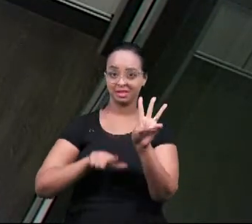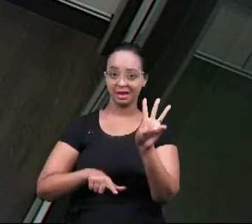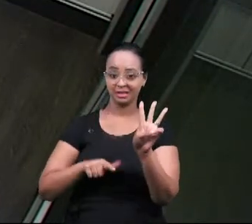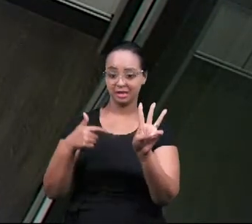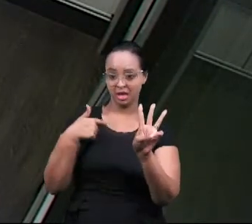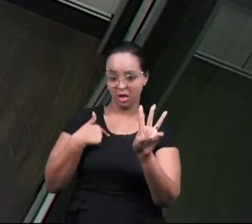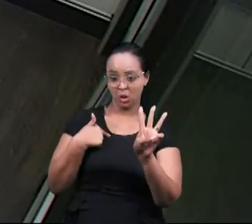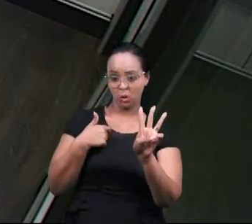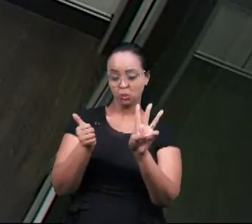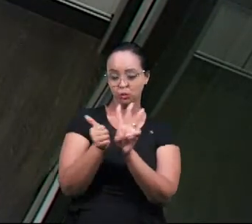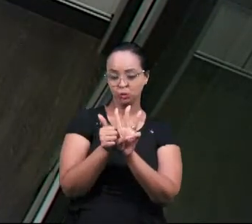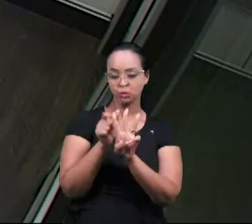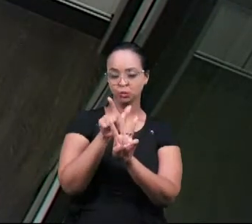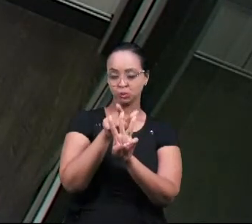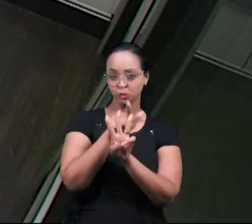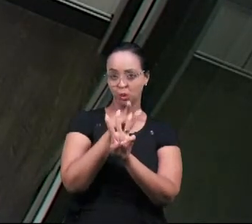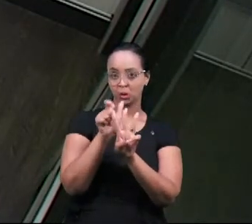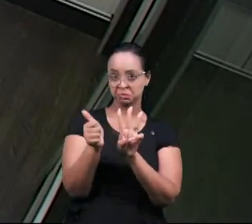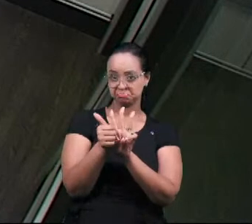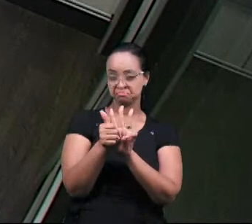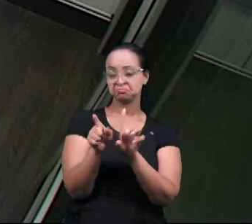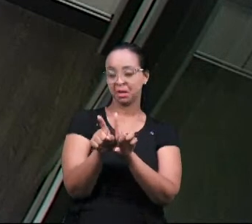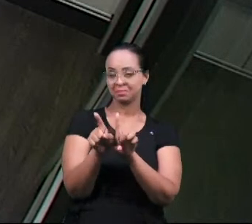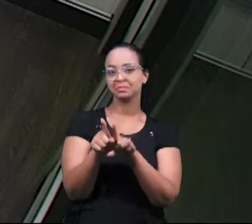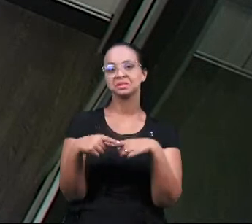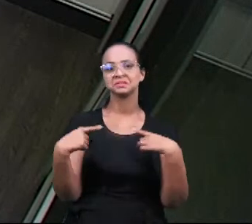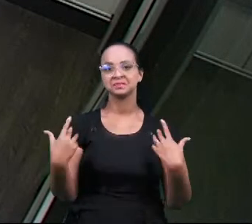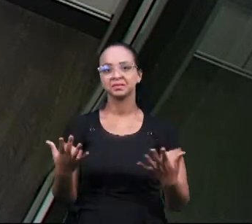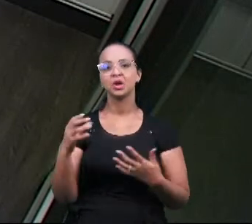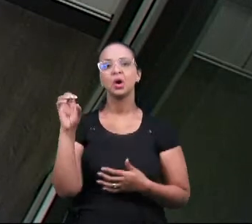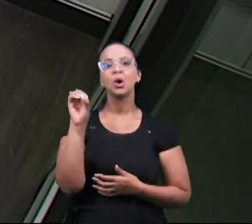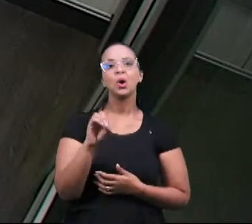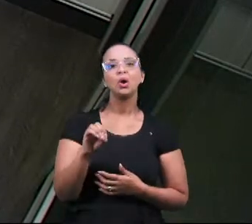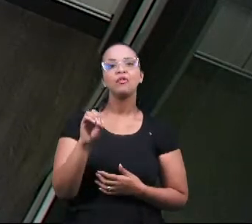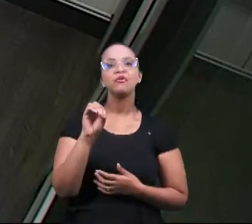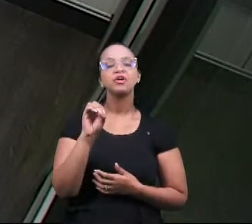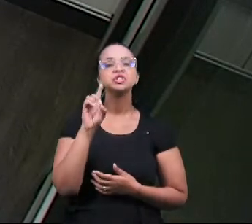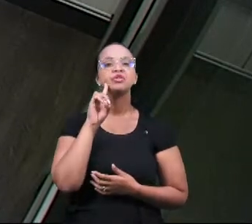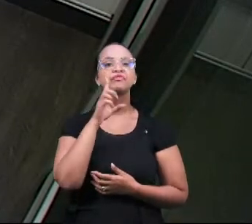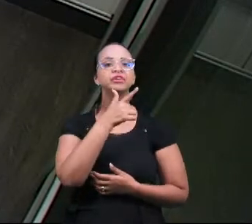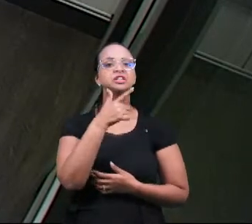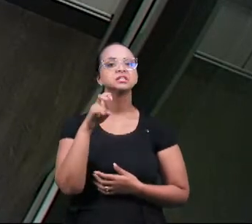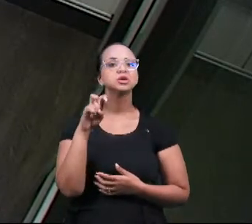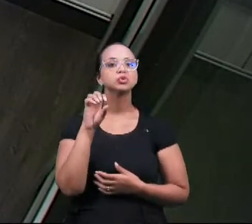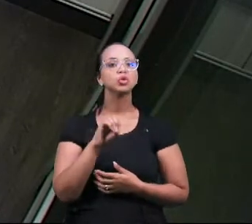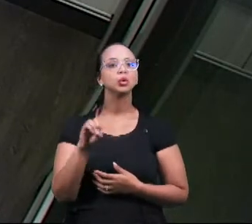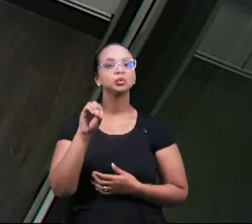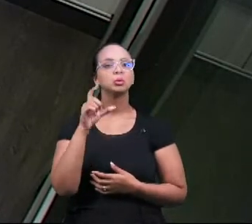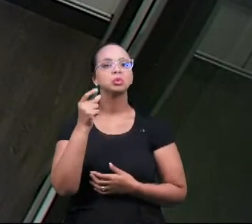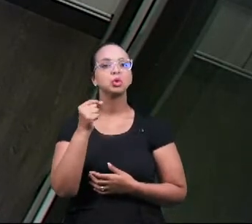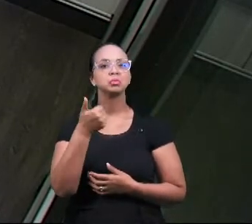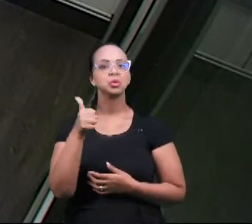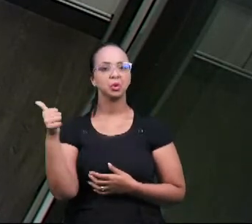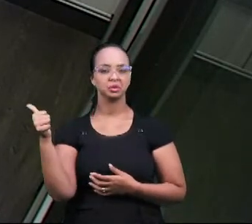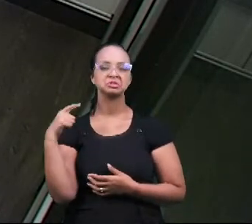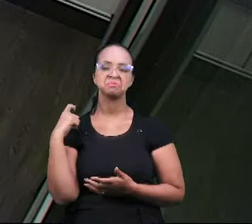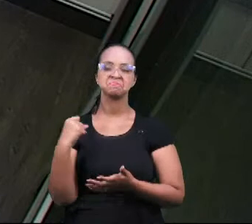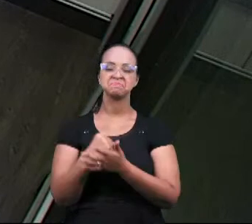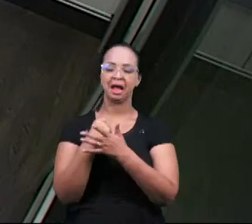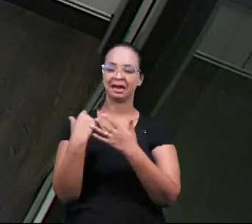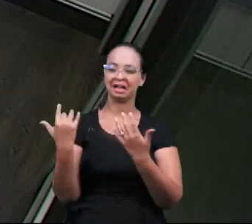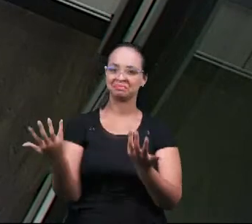mais 2. Maravilha, né? Glória a Jesus. 25 de outubro de 2011. Tudo marcado, né? Glória a Jesus.